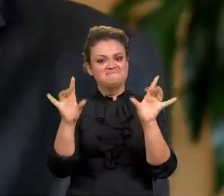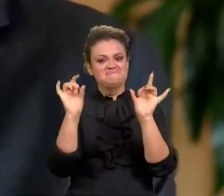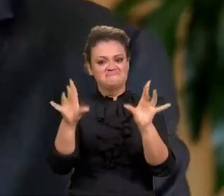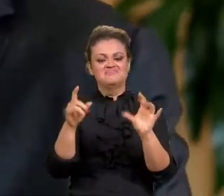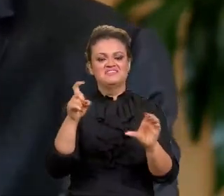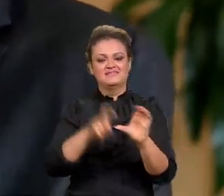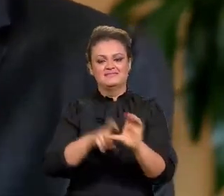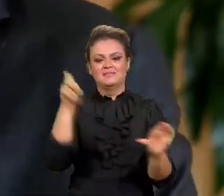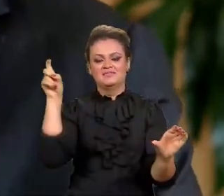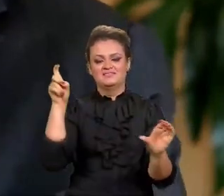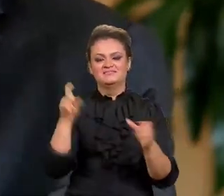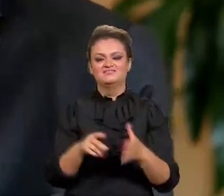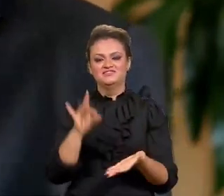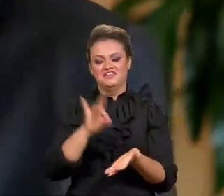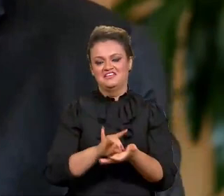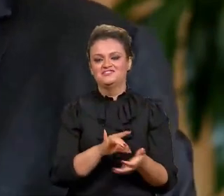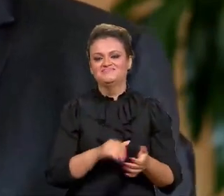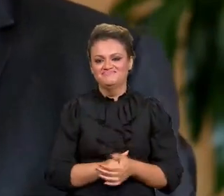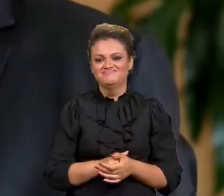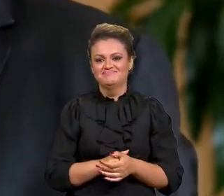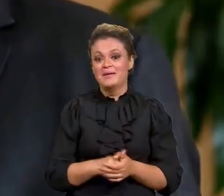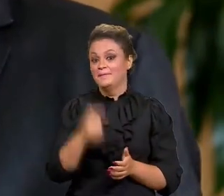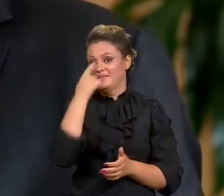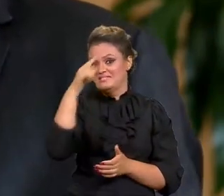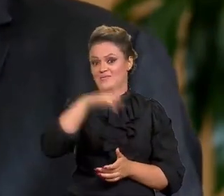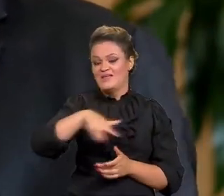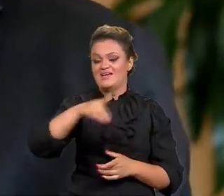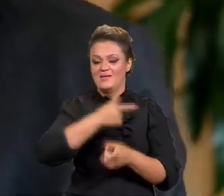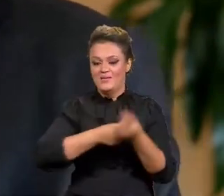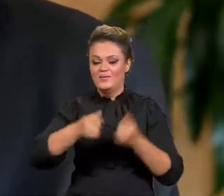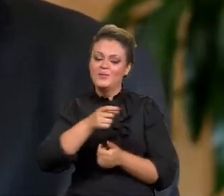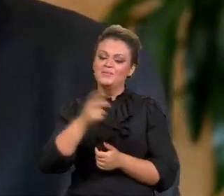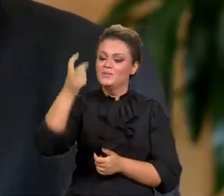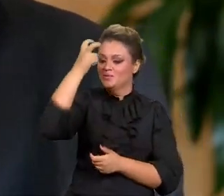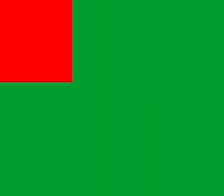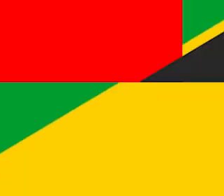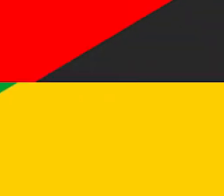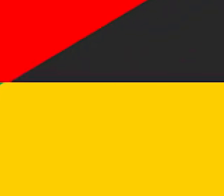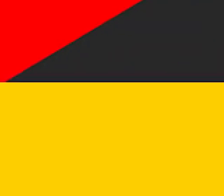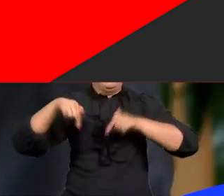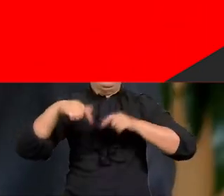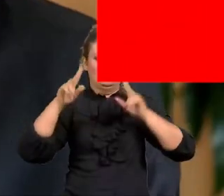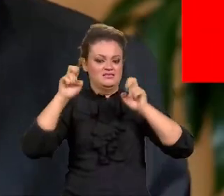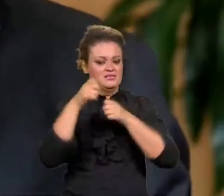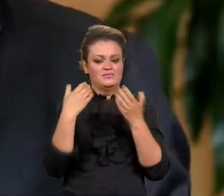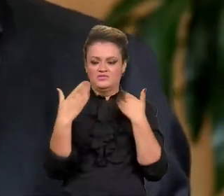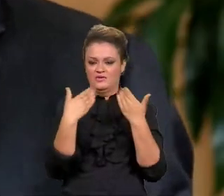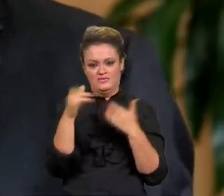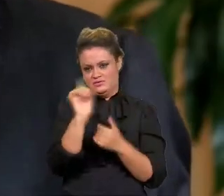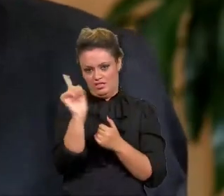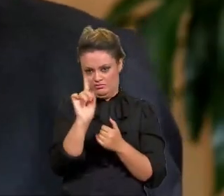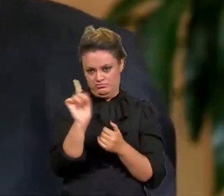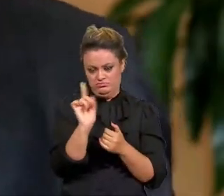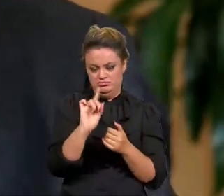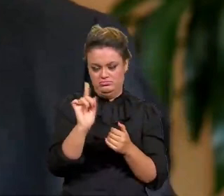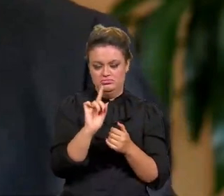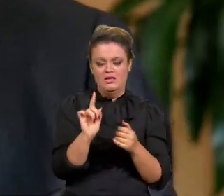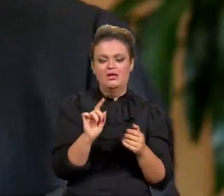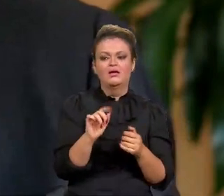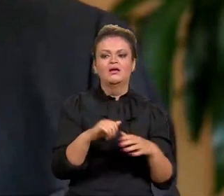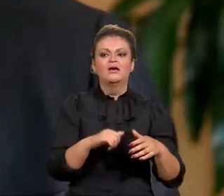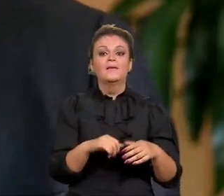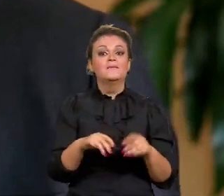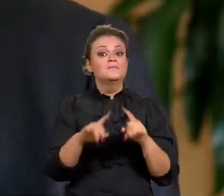ponto de vista econômico, cultural, social e também geopolítico. Eu estou achando a reunião